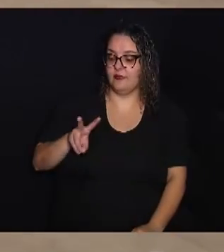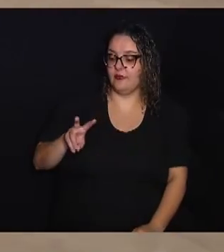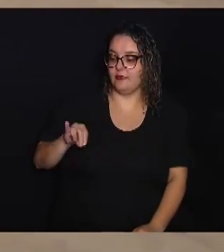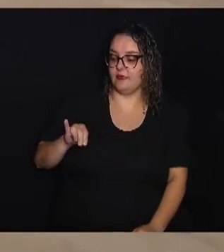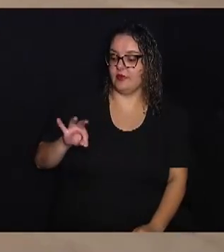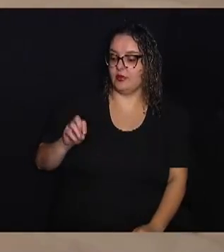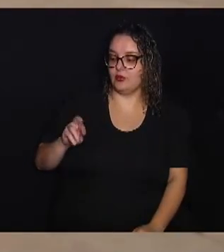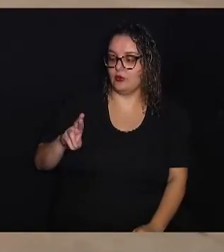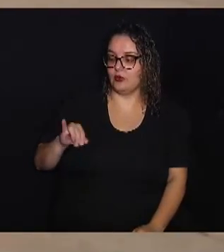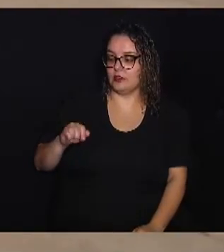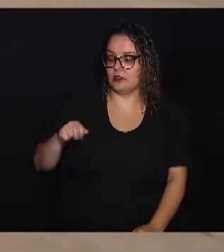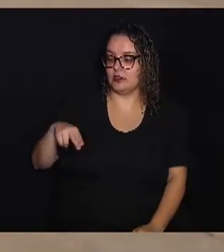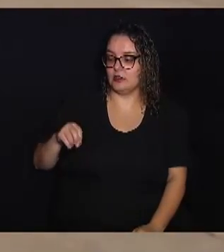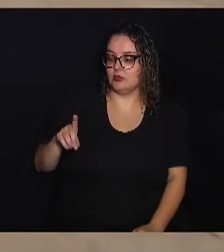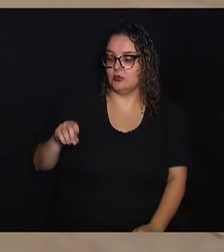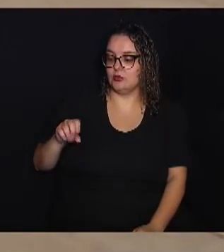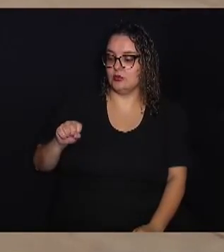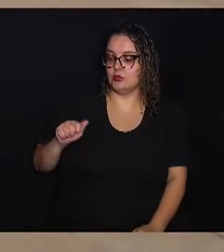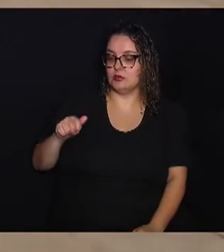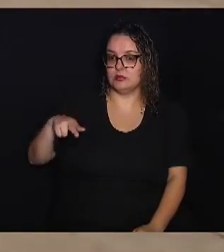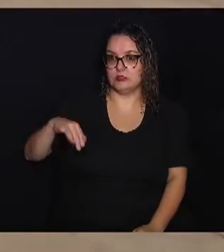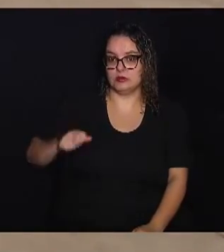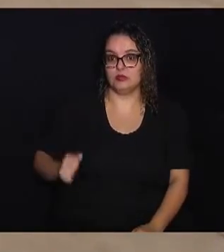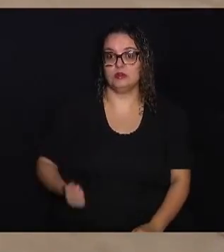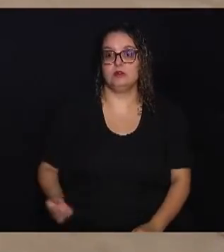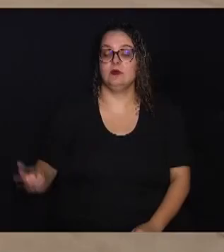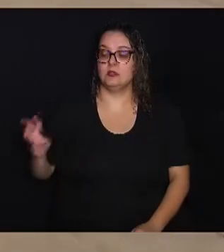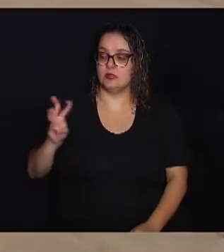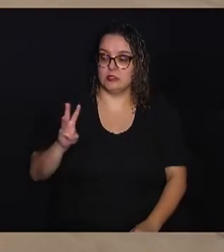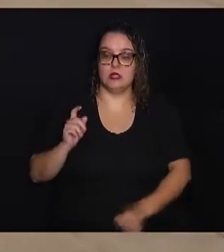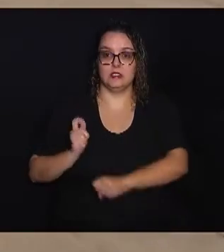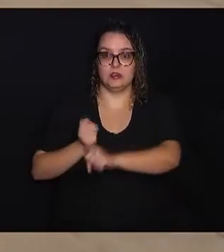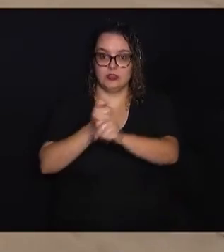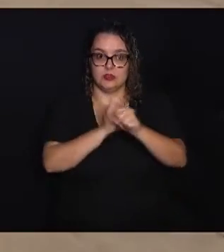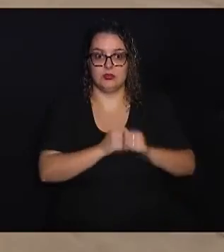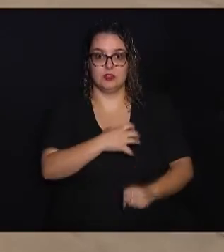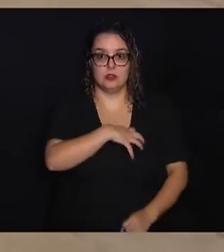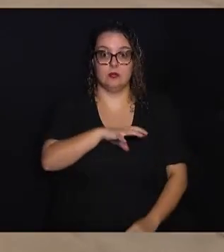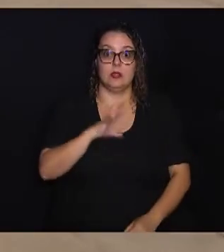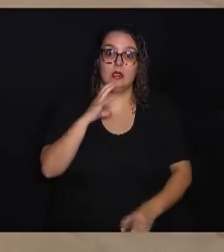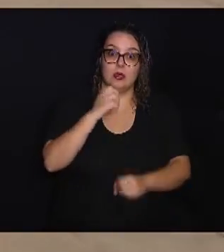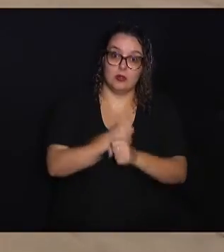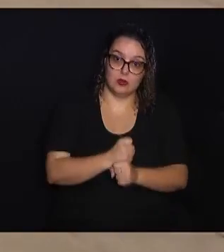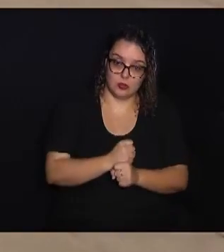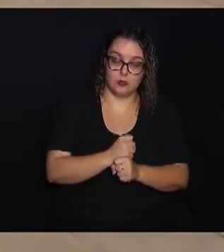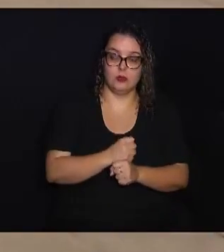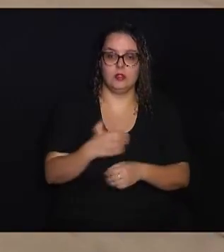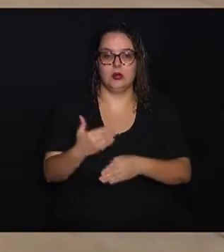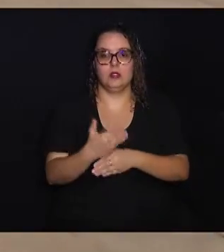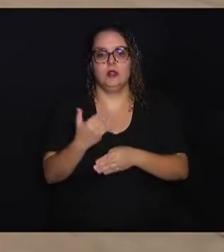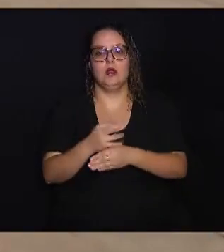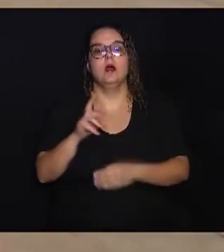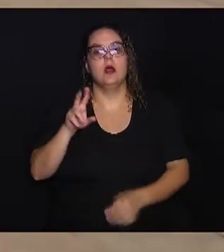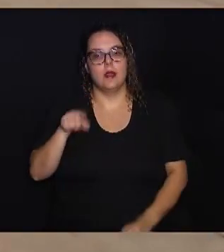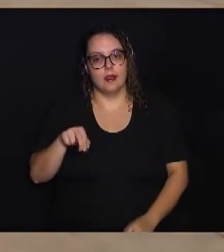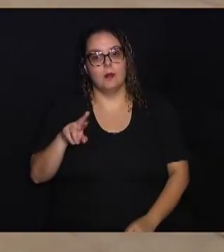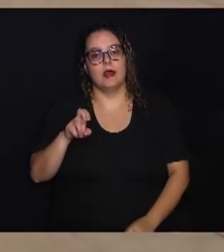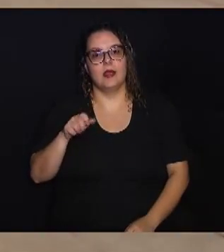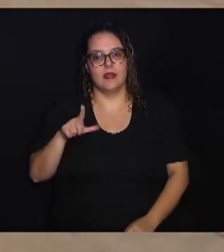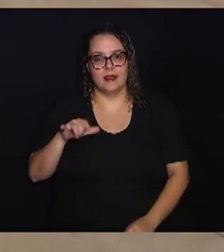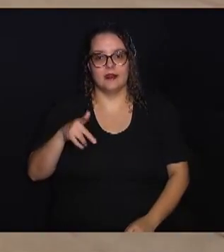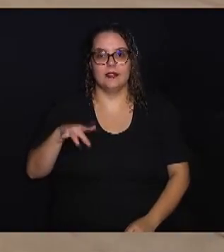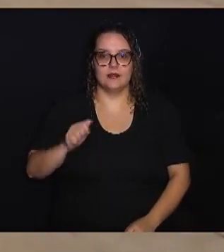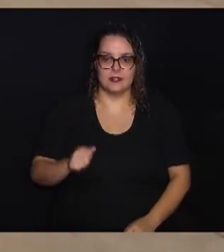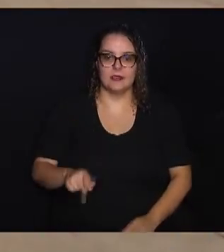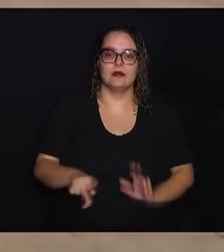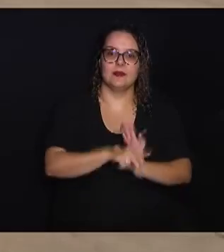Anjos, ele trouxe 3 escultores da Bahia para concluir essa obra. Então é uma relíquia, um tesouro que pertence